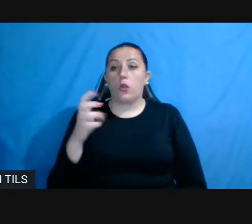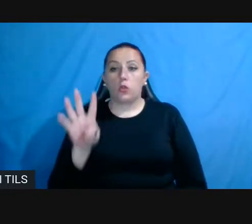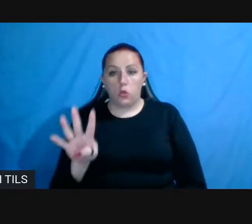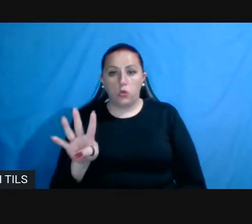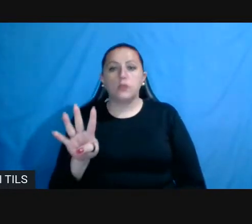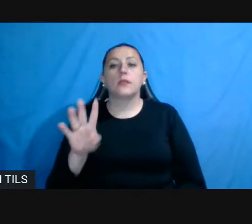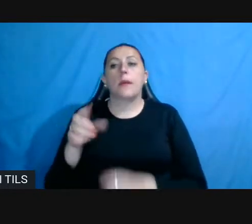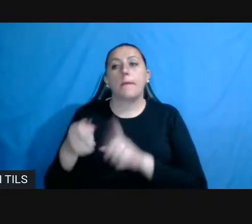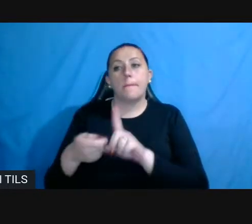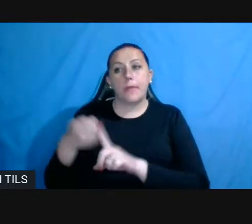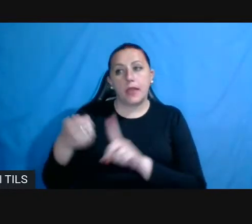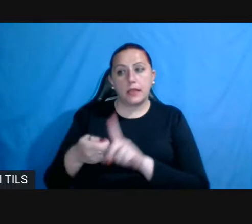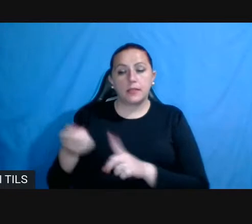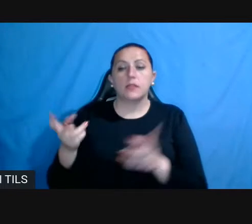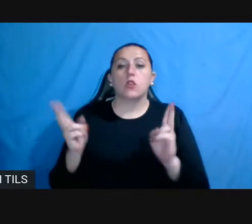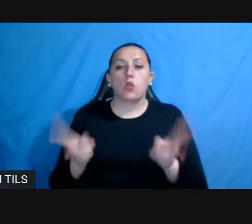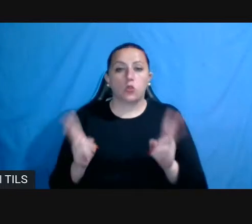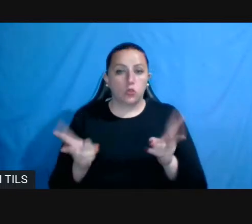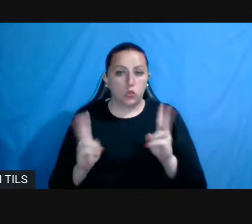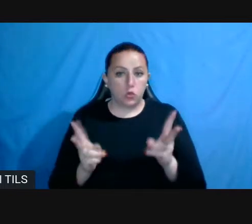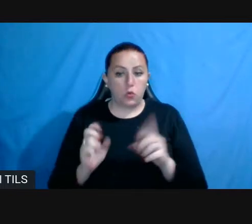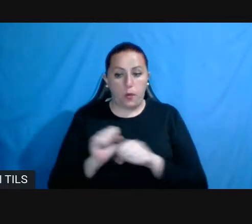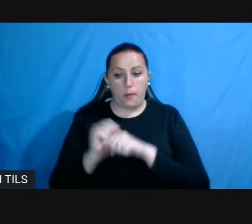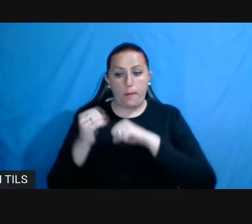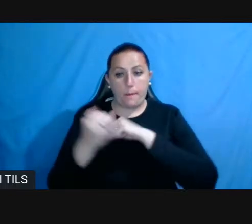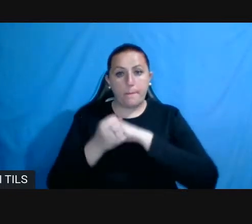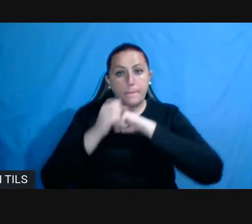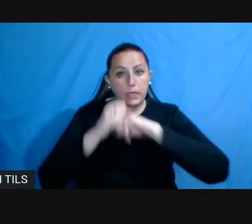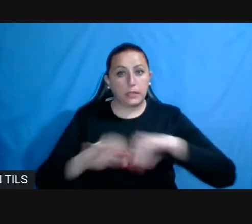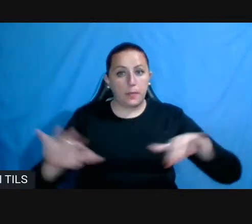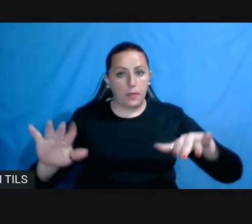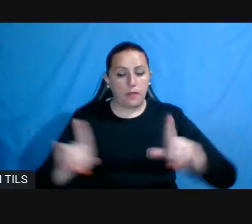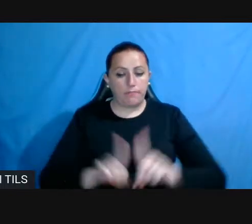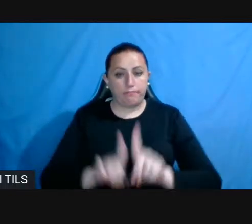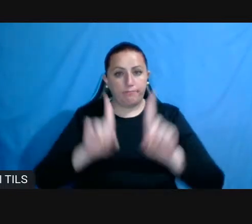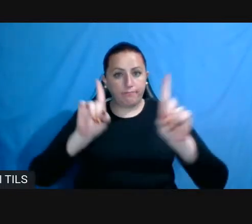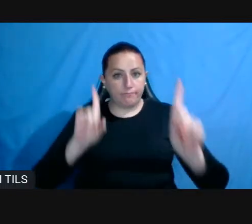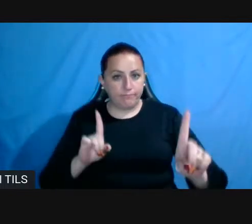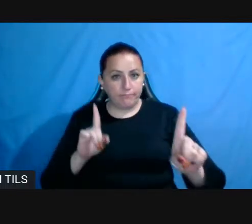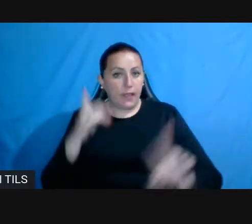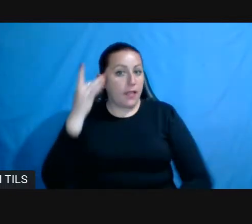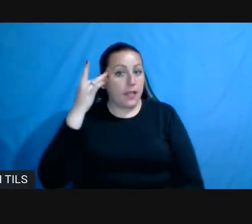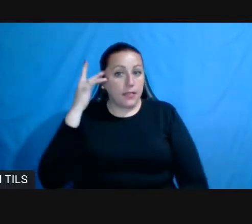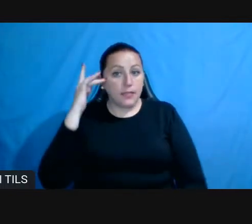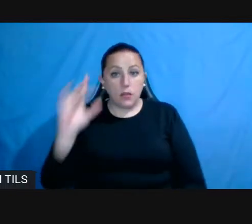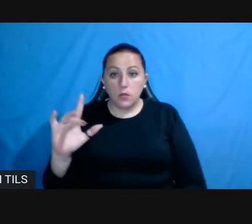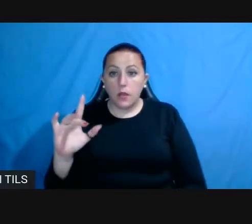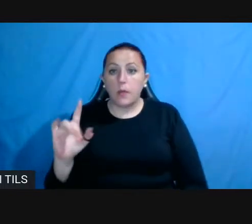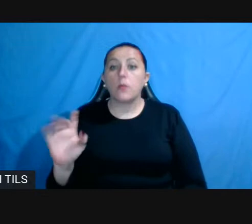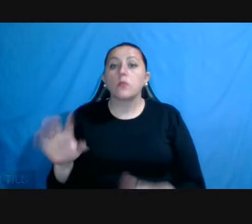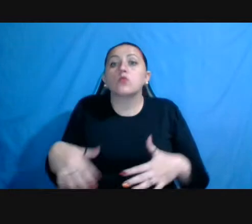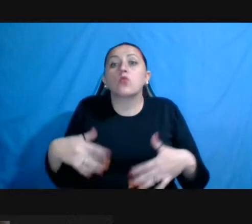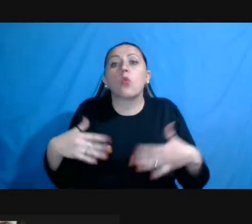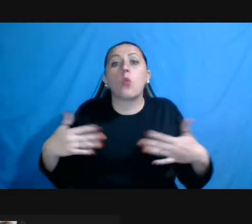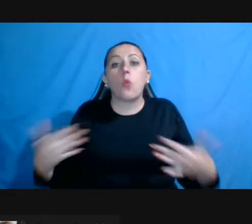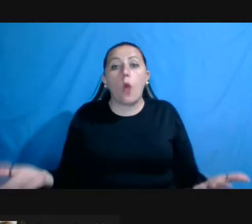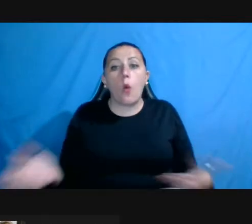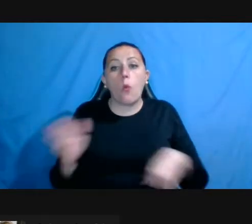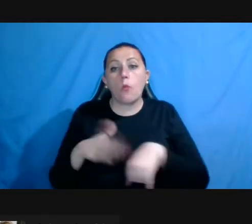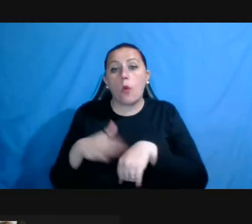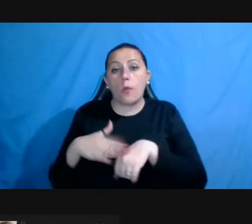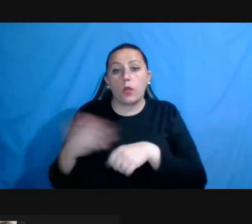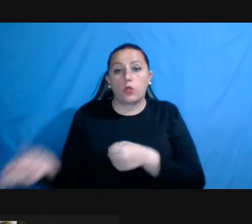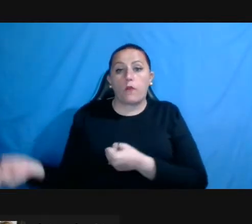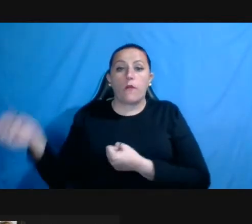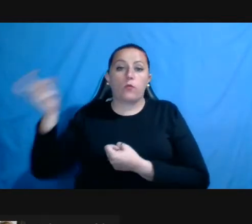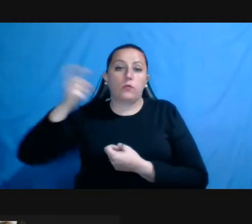nesse cenário, e não sabemos quando iremos poder retomar